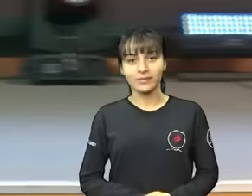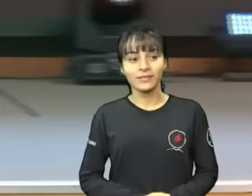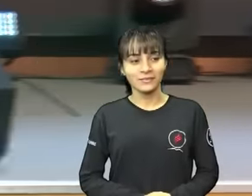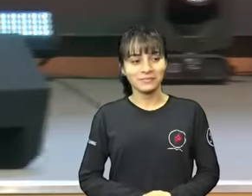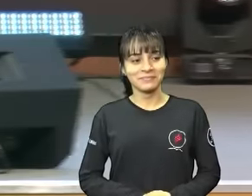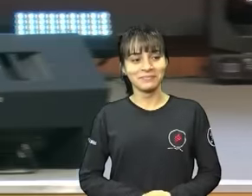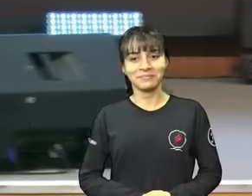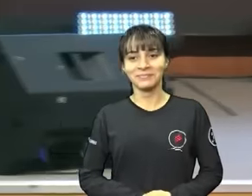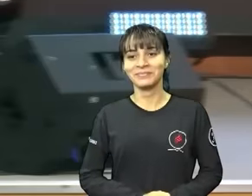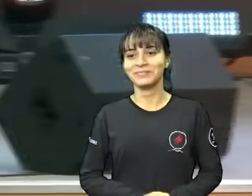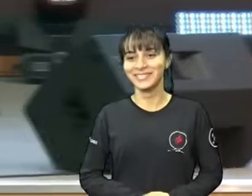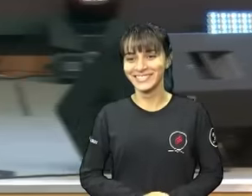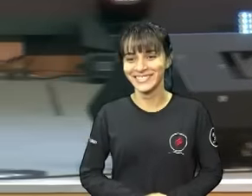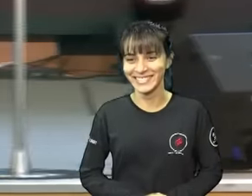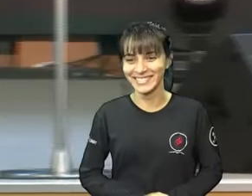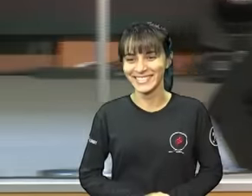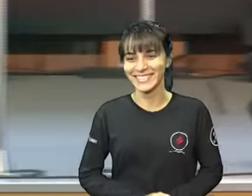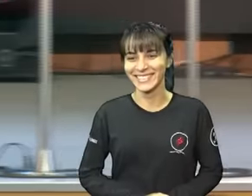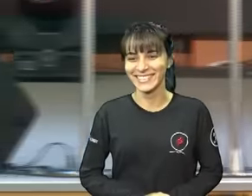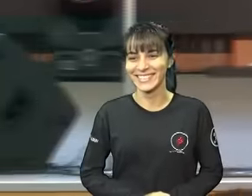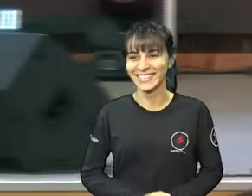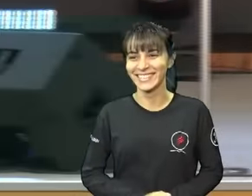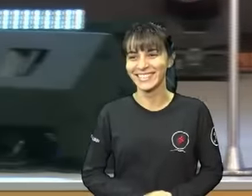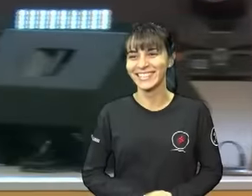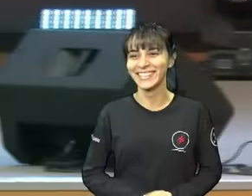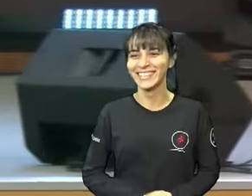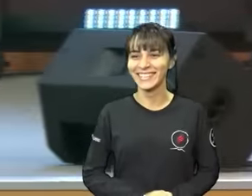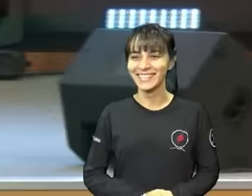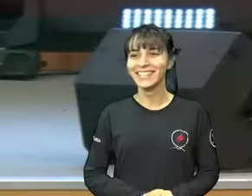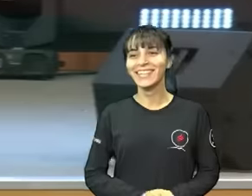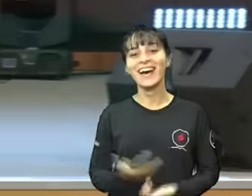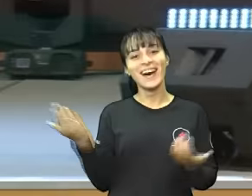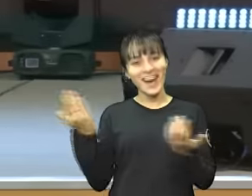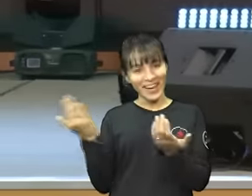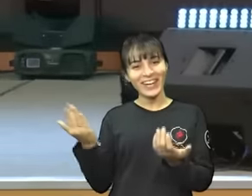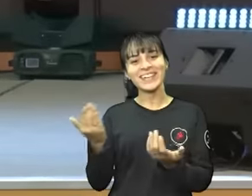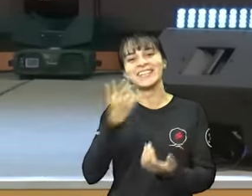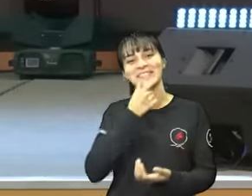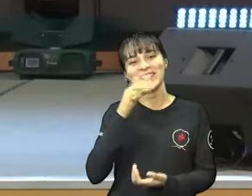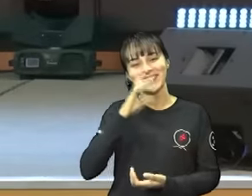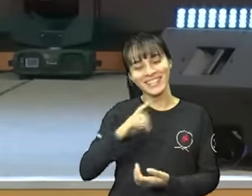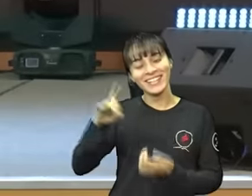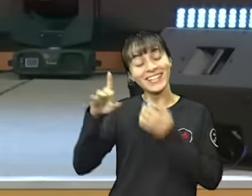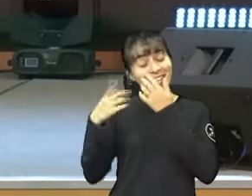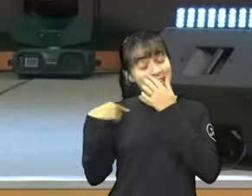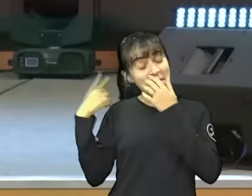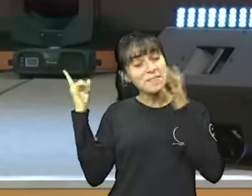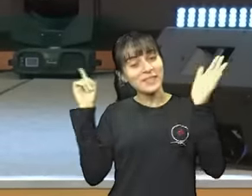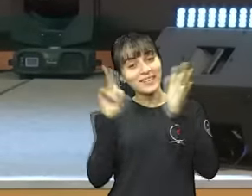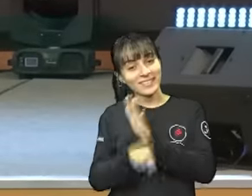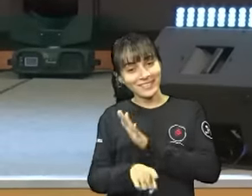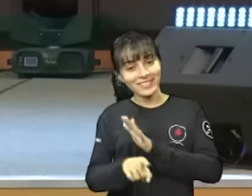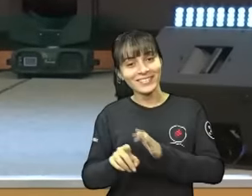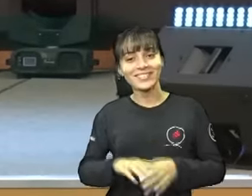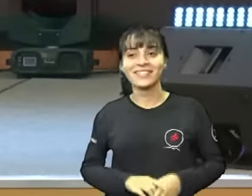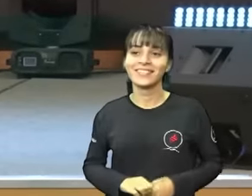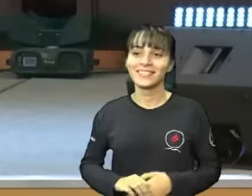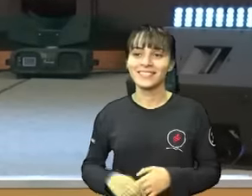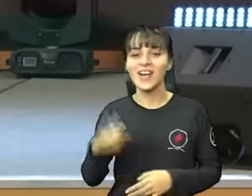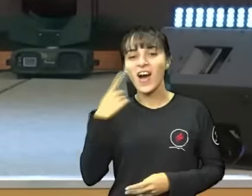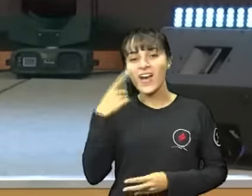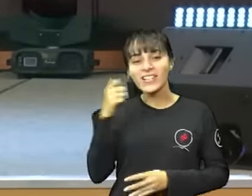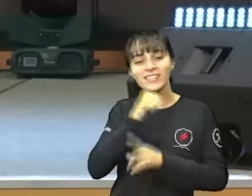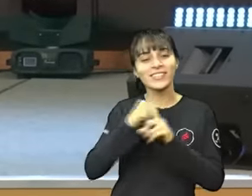é uma foi jantado aí hoje é um homem de bem eu pergunto E olha que